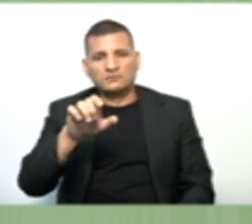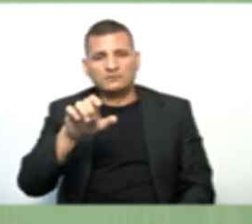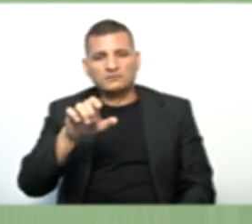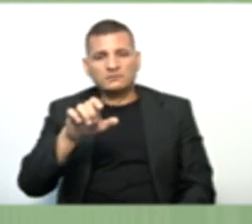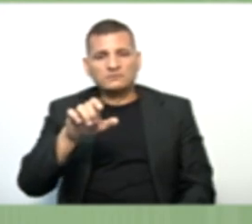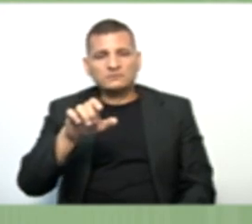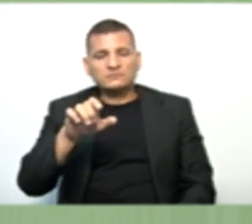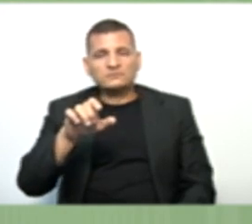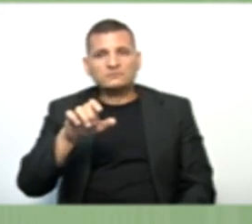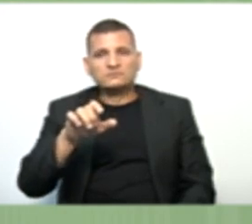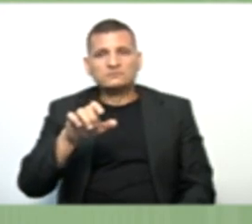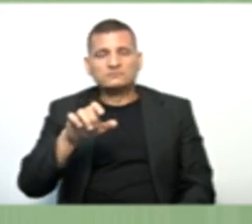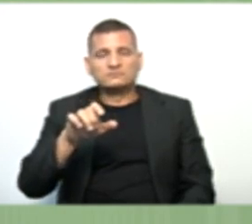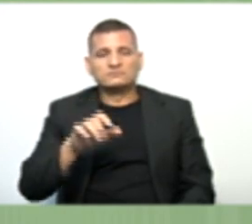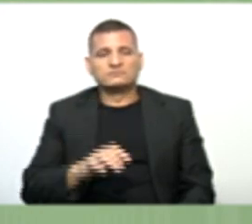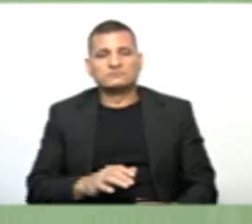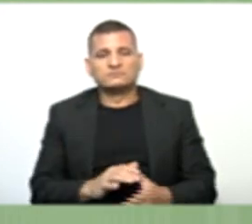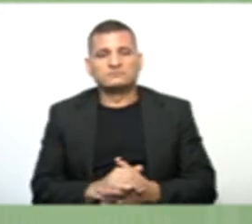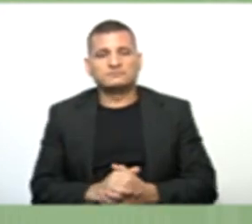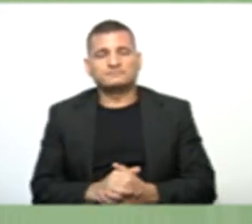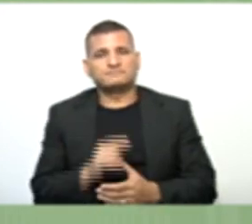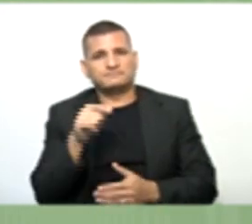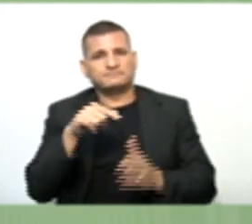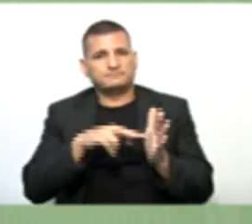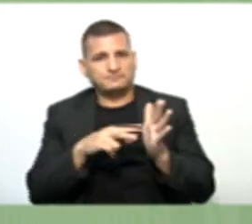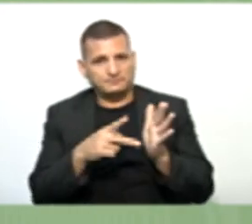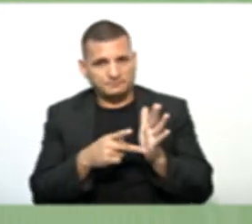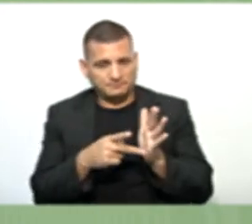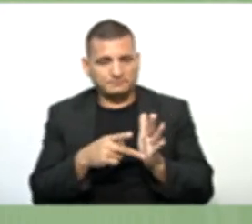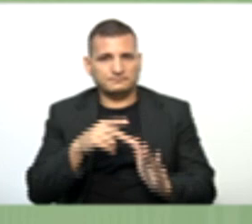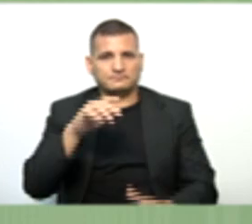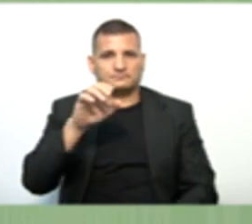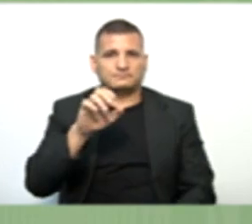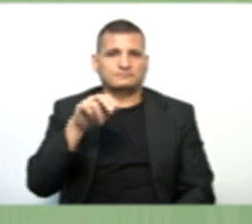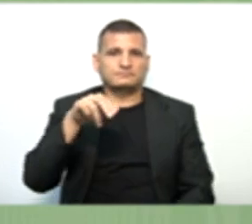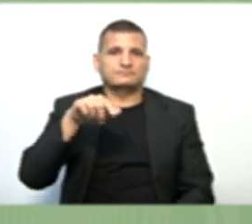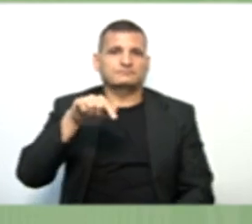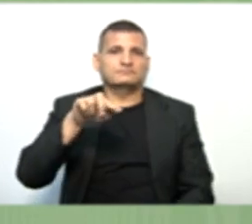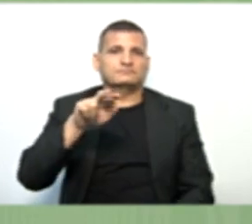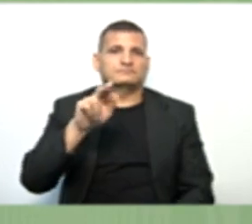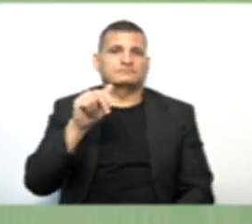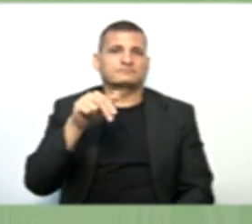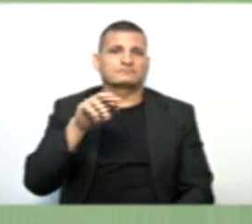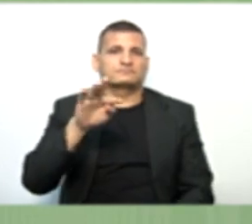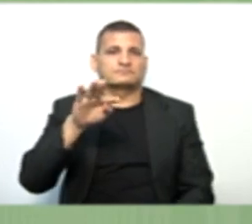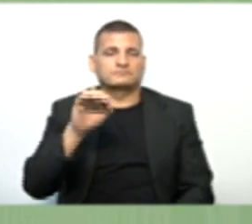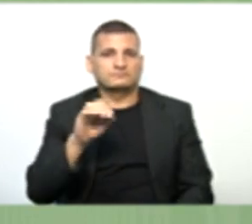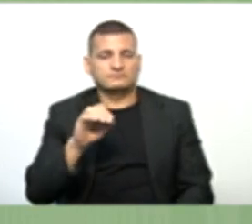é um comando, significa enquanto, tá? Enquanto.